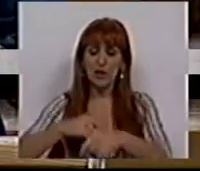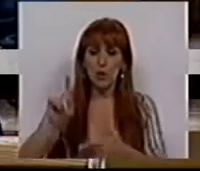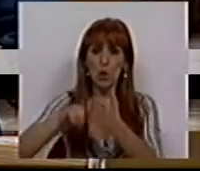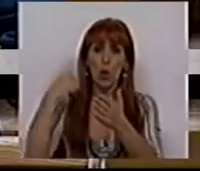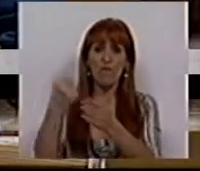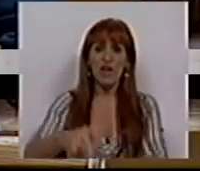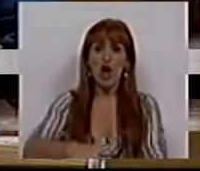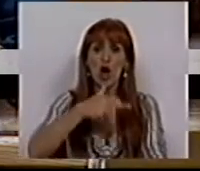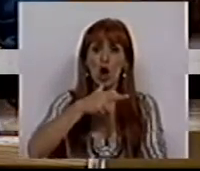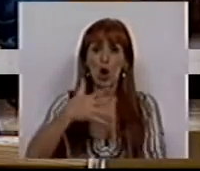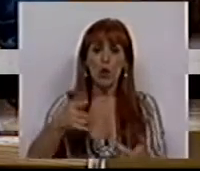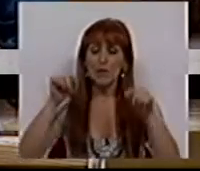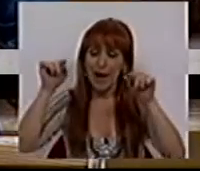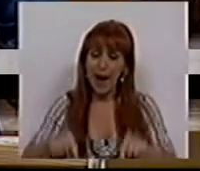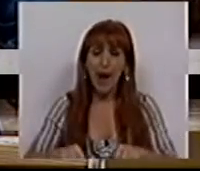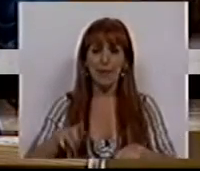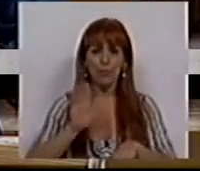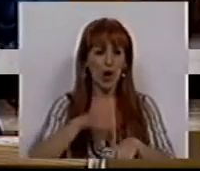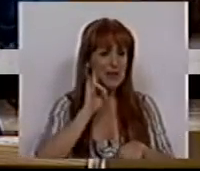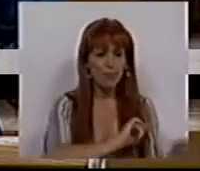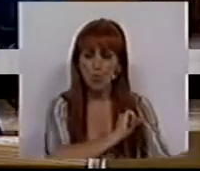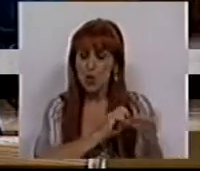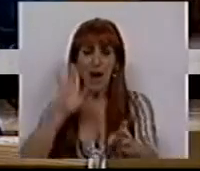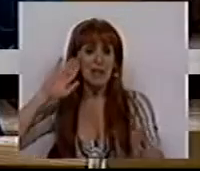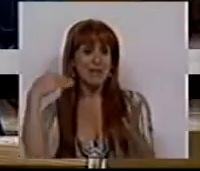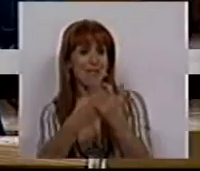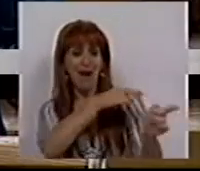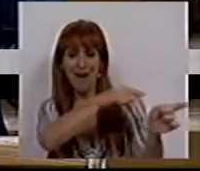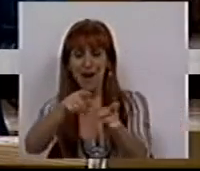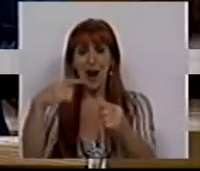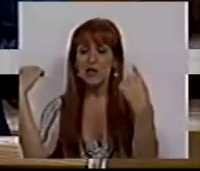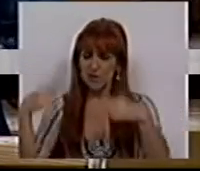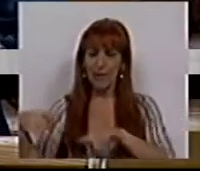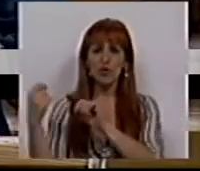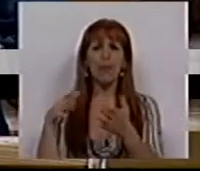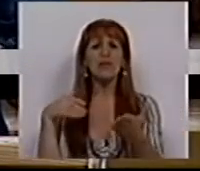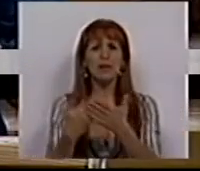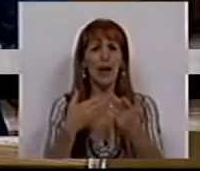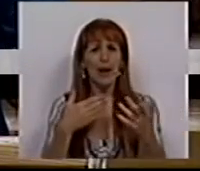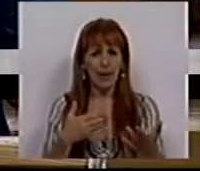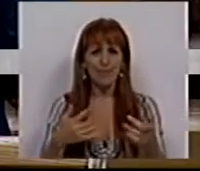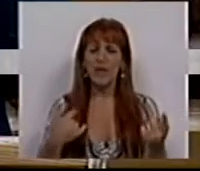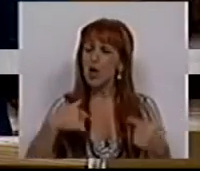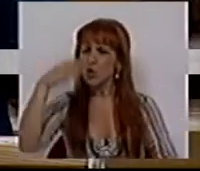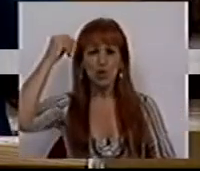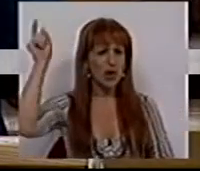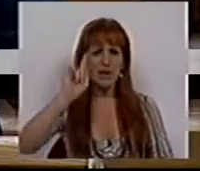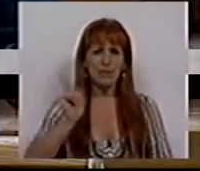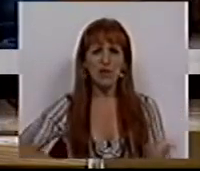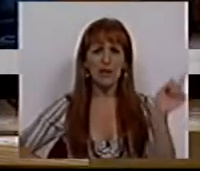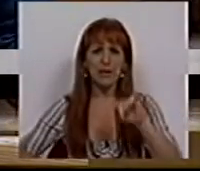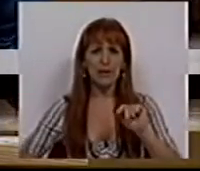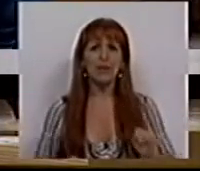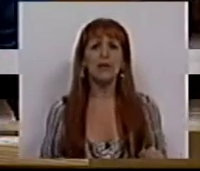fim de horror e é por elas e para elas que nós tivemos este debate. Não esquecemos